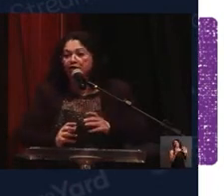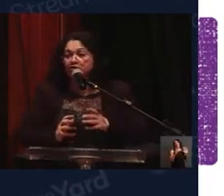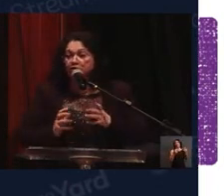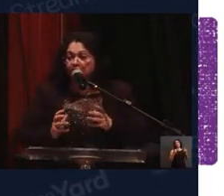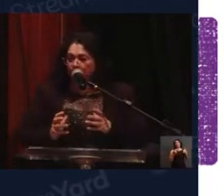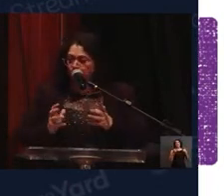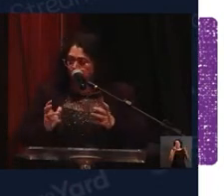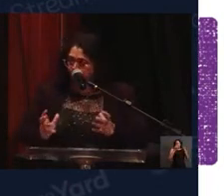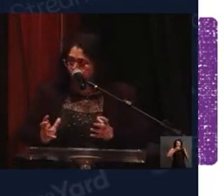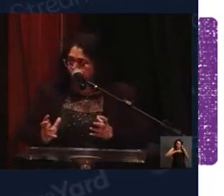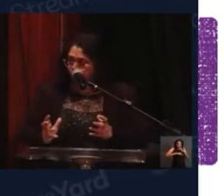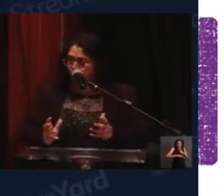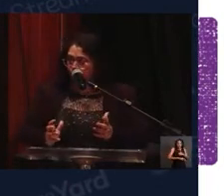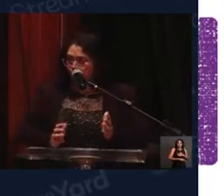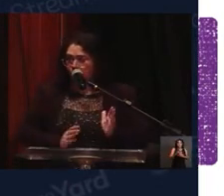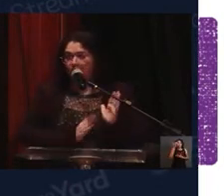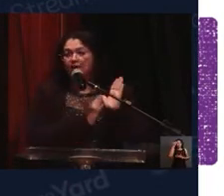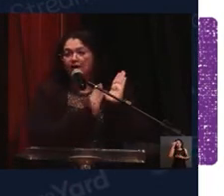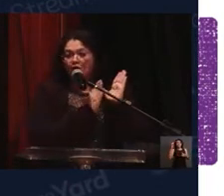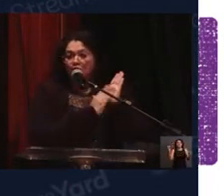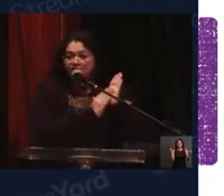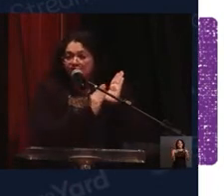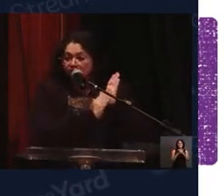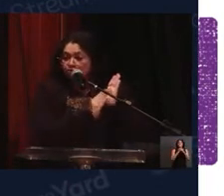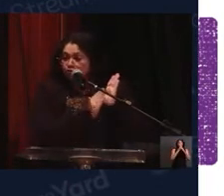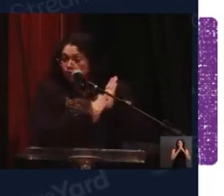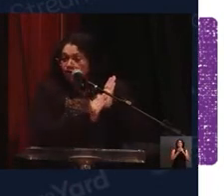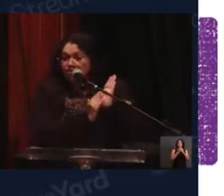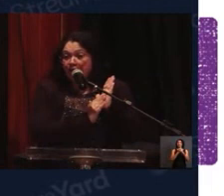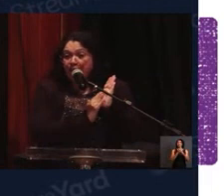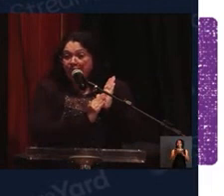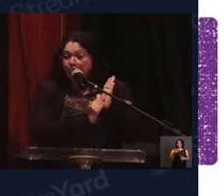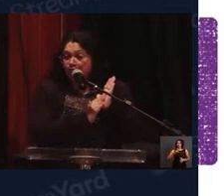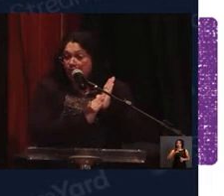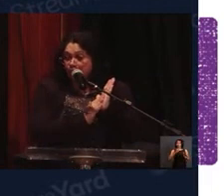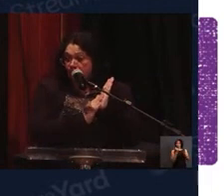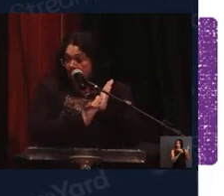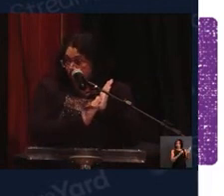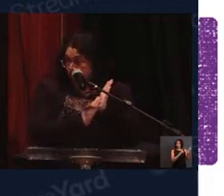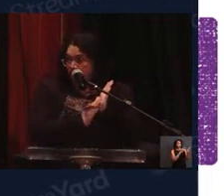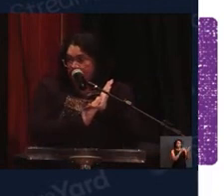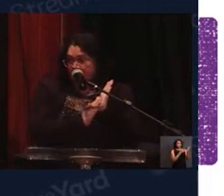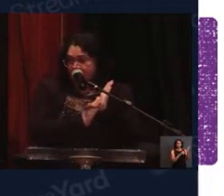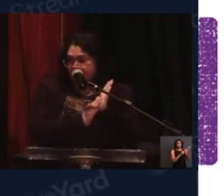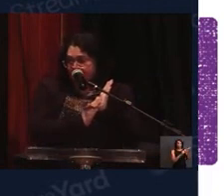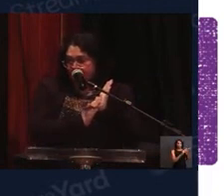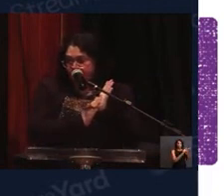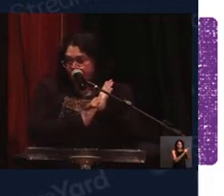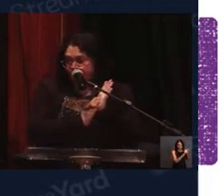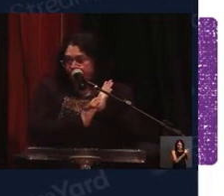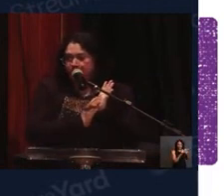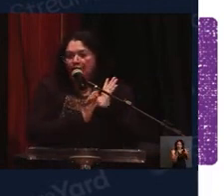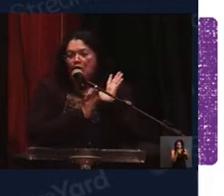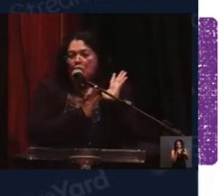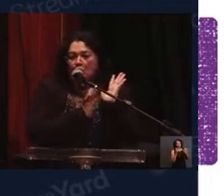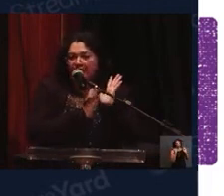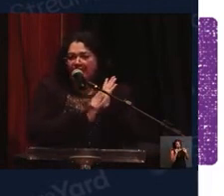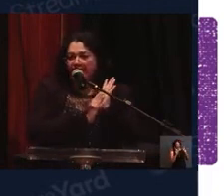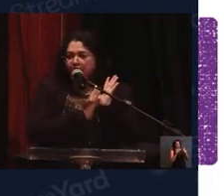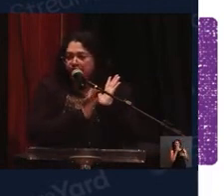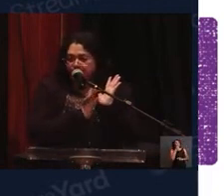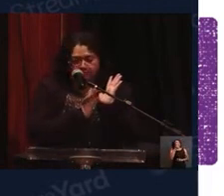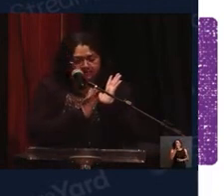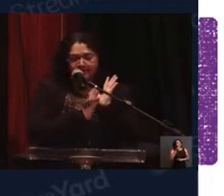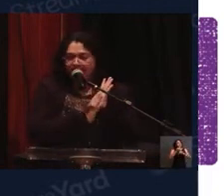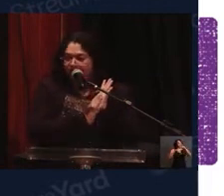leitura de contexto. Conseguir os números é apenas o primeiro passo da avaliação. Uma